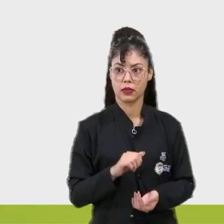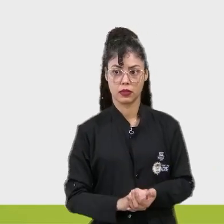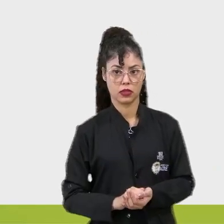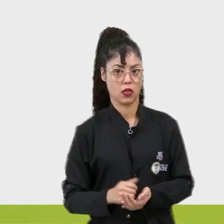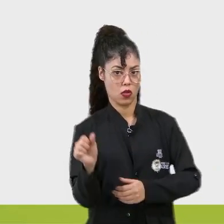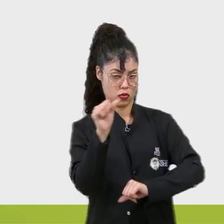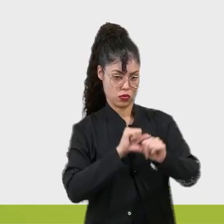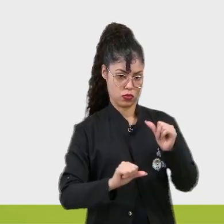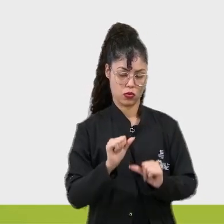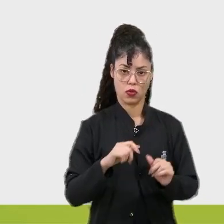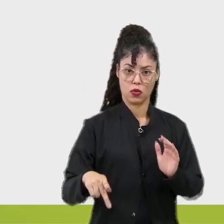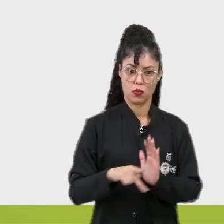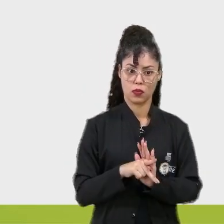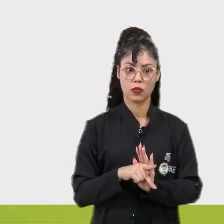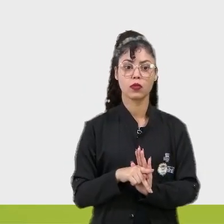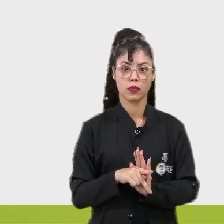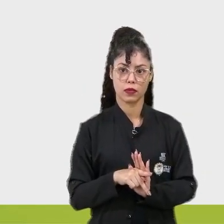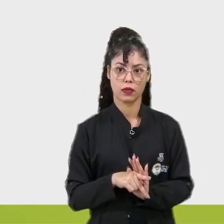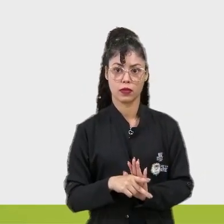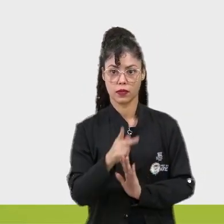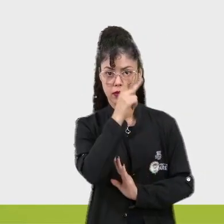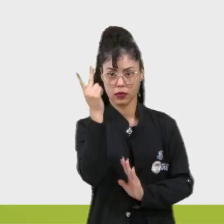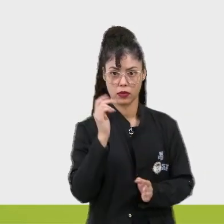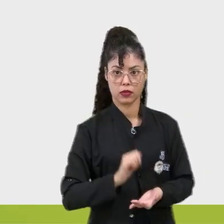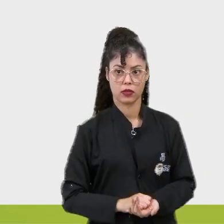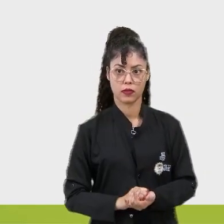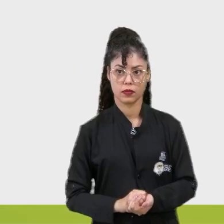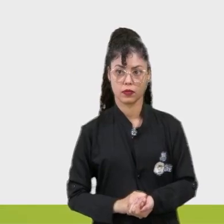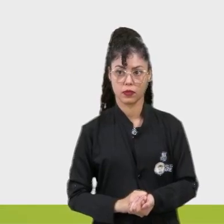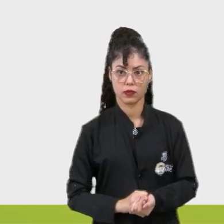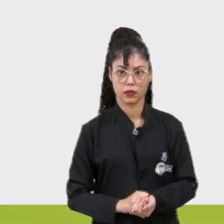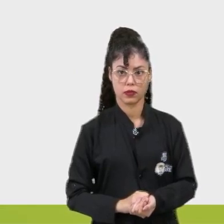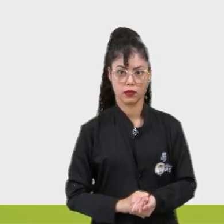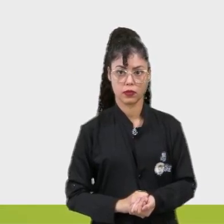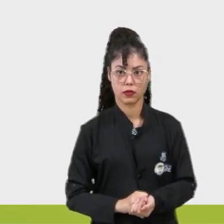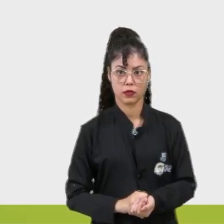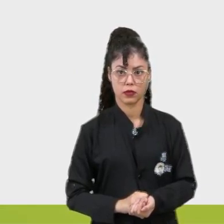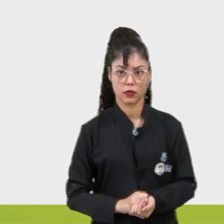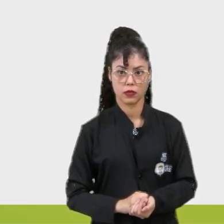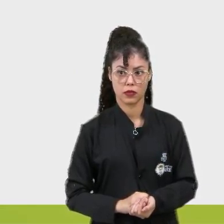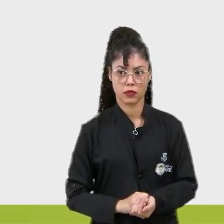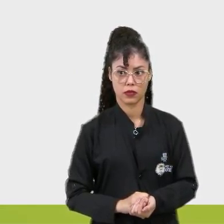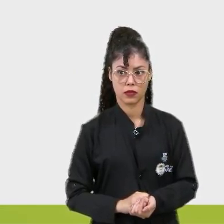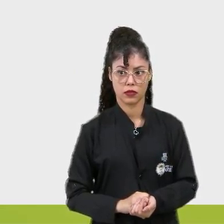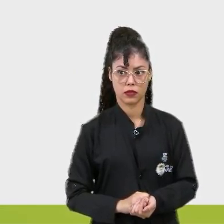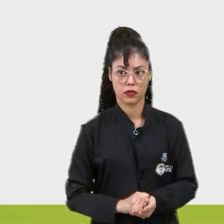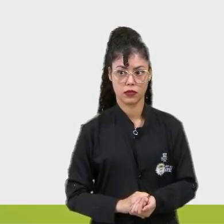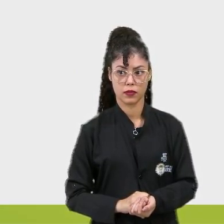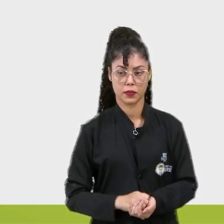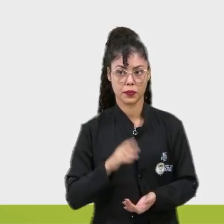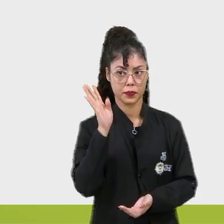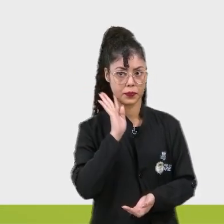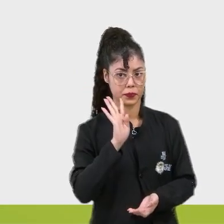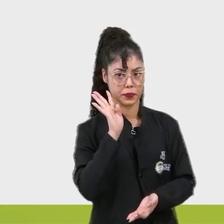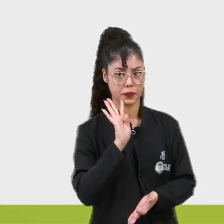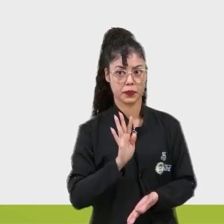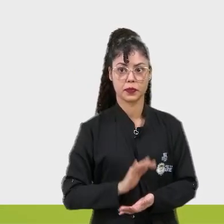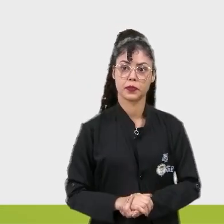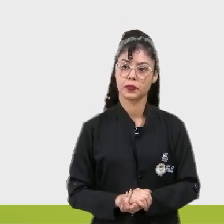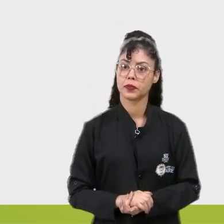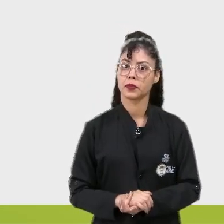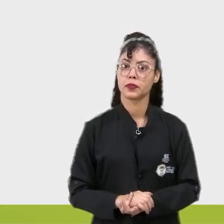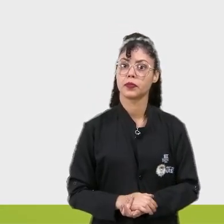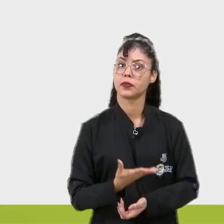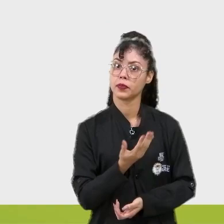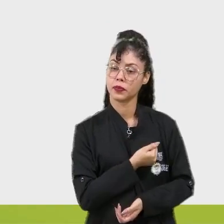eu oculto o agente, ou seja, a pessoa que está falando no discurso. Outra dica legal. Dica